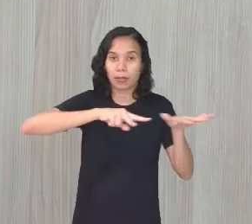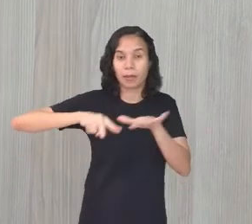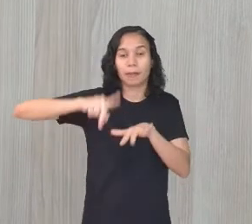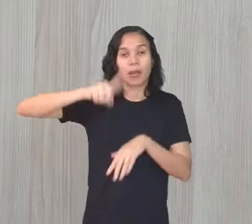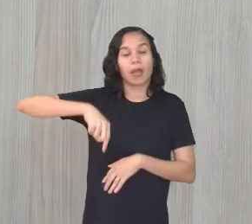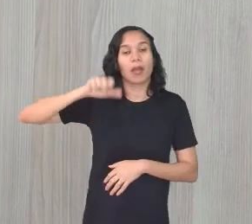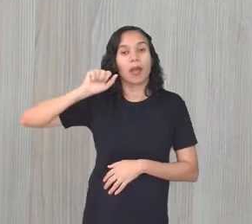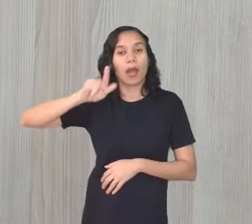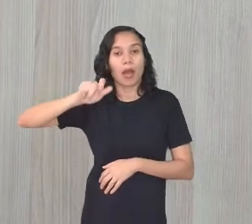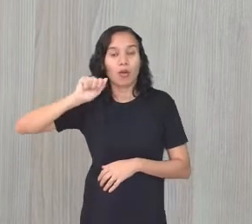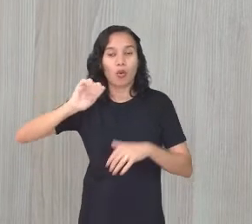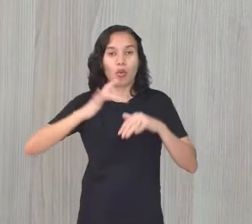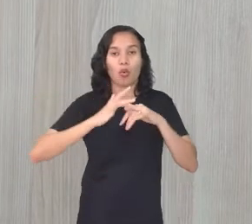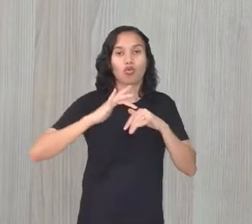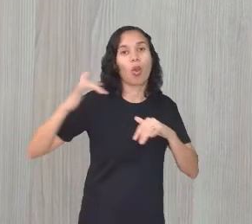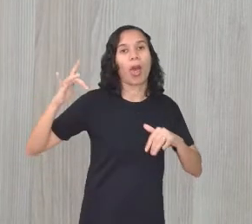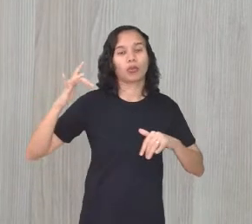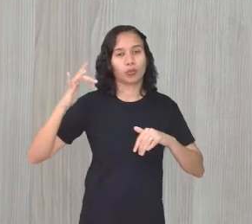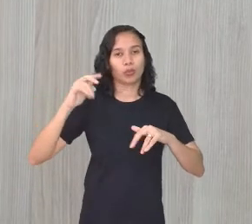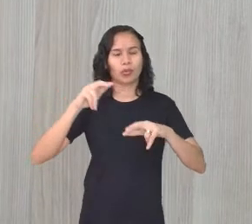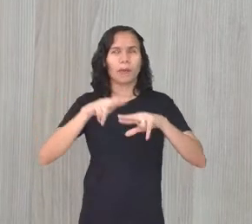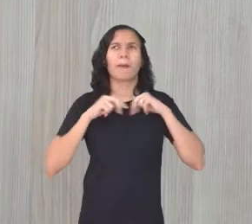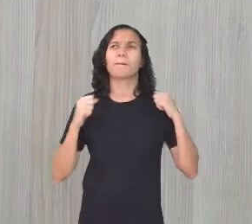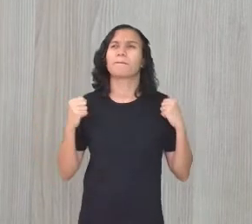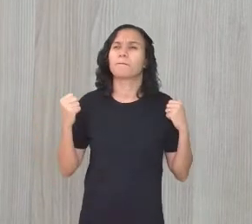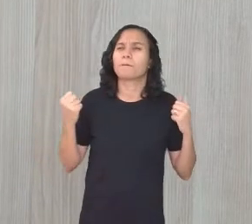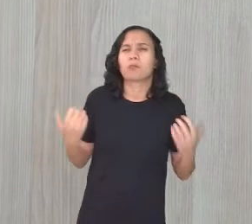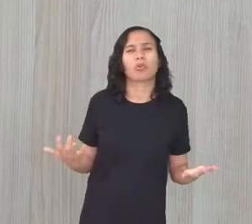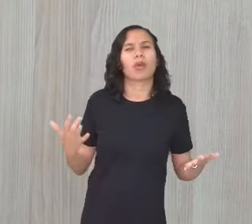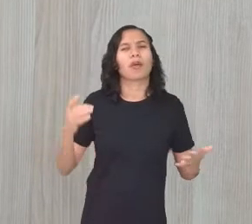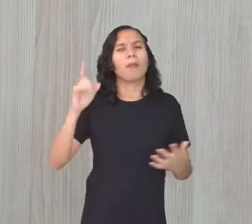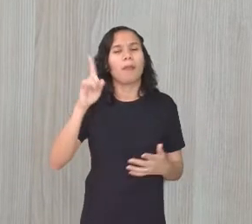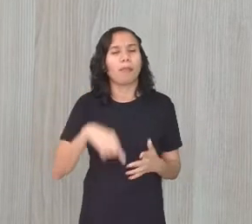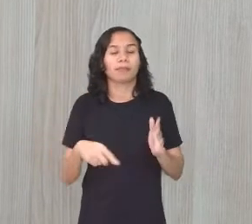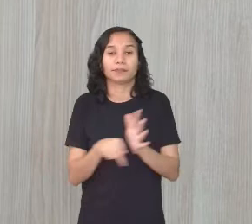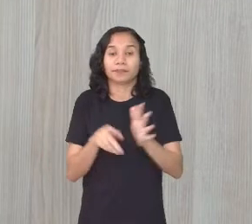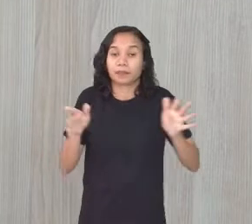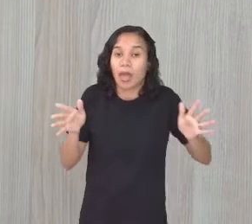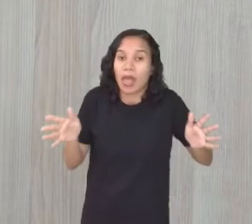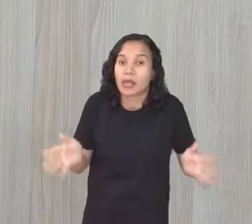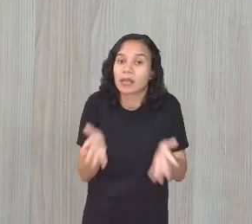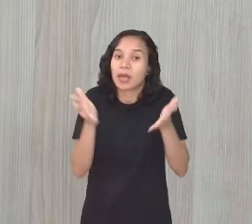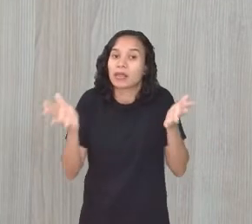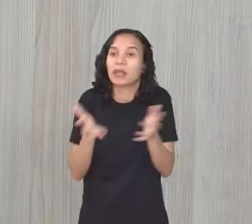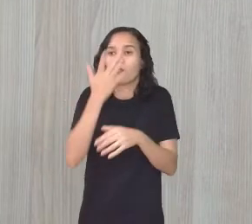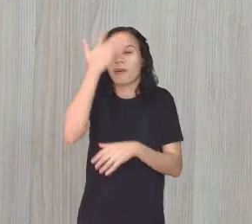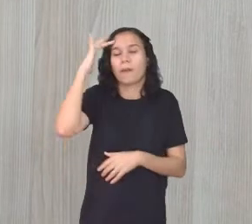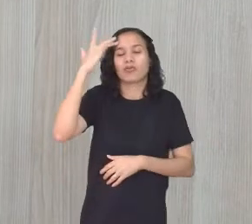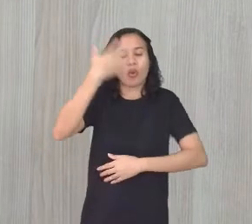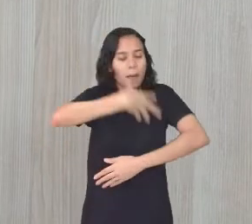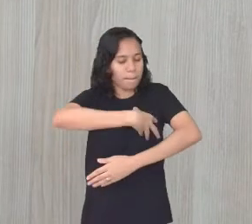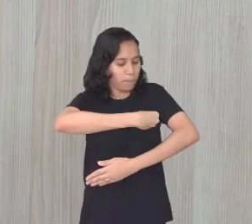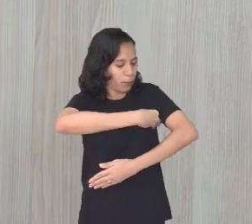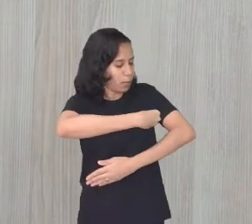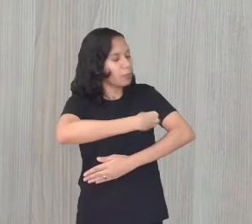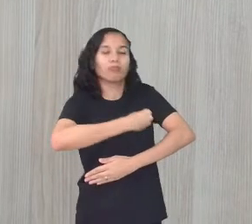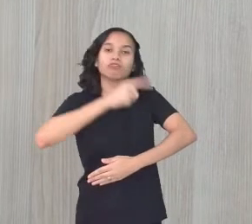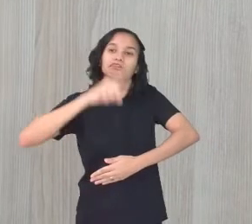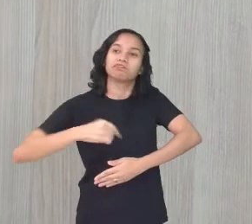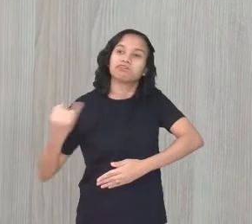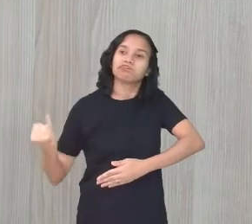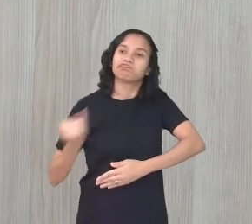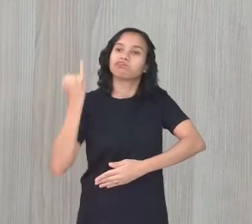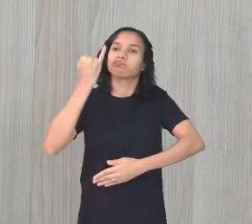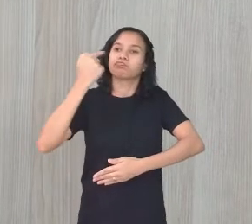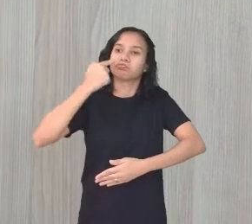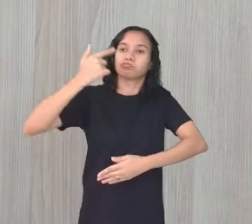agosto dourado, a cor. Imagine aí por que dourado. Então, a campanha de incentivo, gente, à amamentação. Como é importante